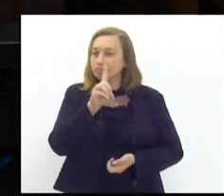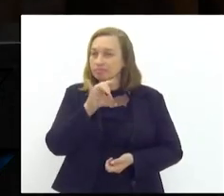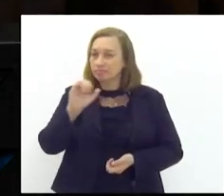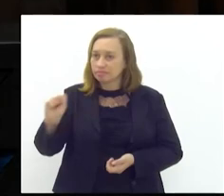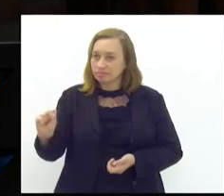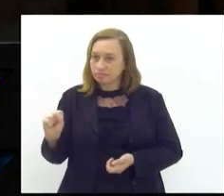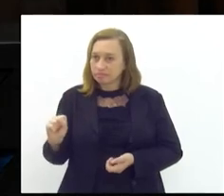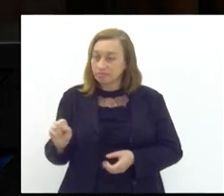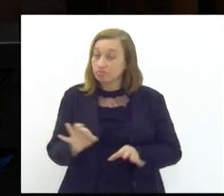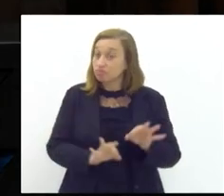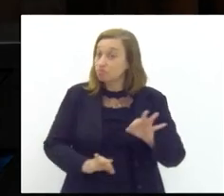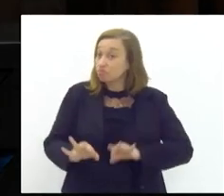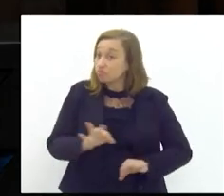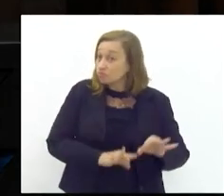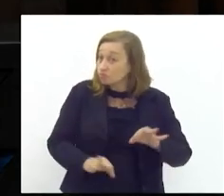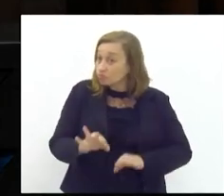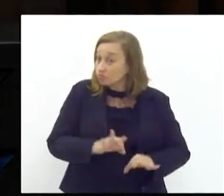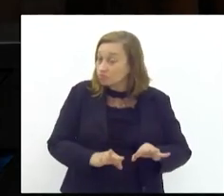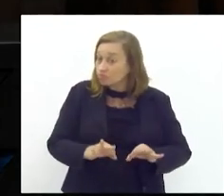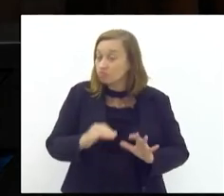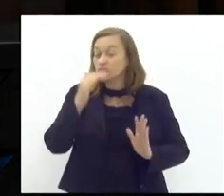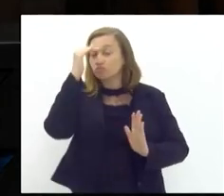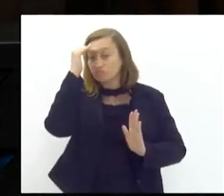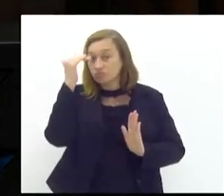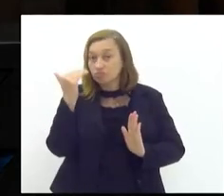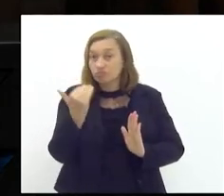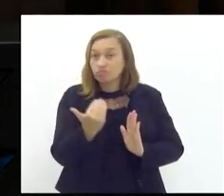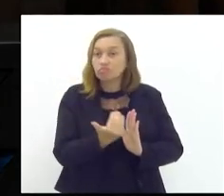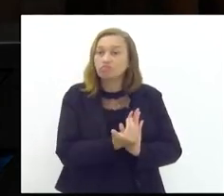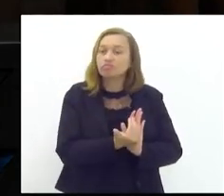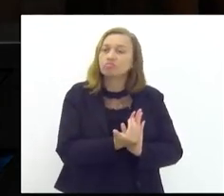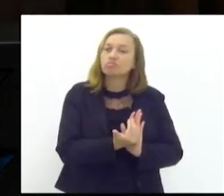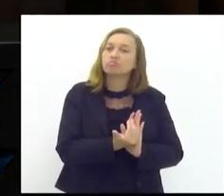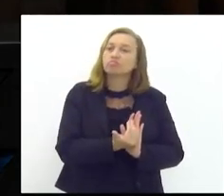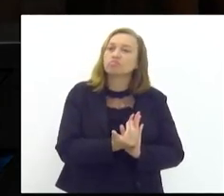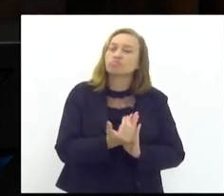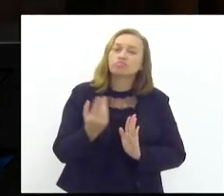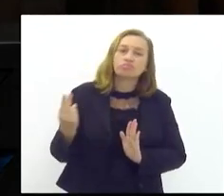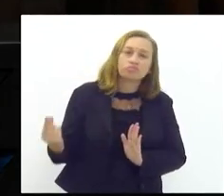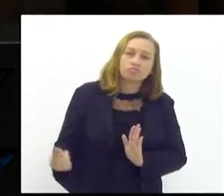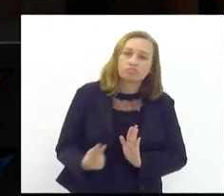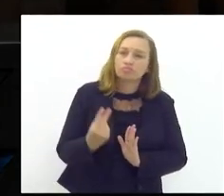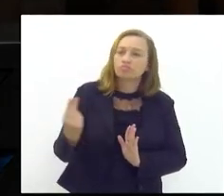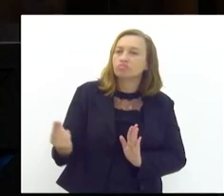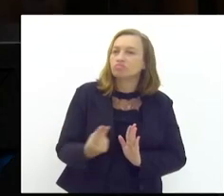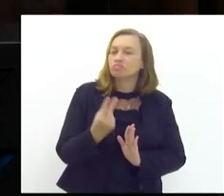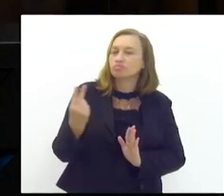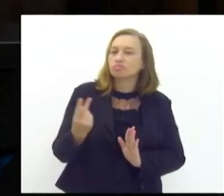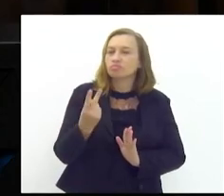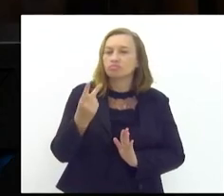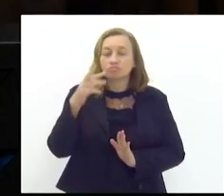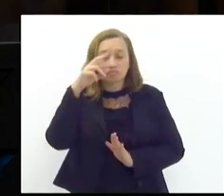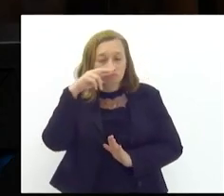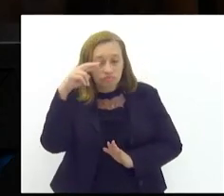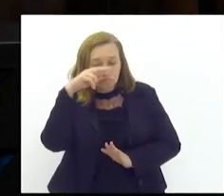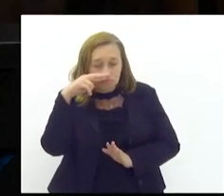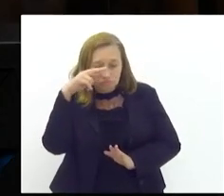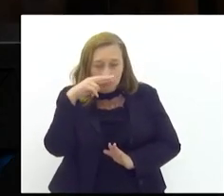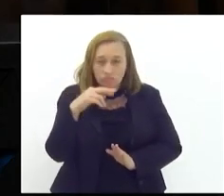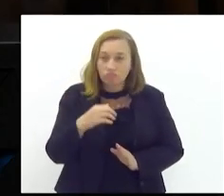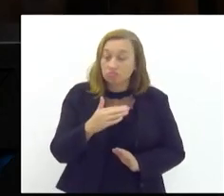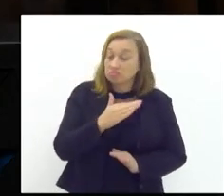um plano para o cumprimento da priorização das investigações em casos